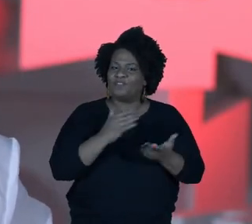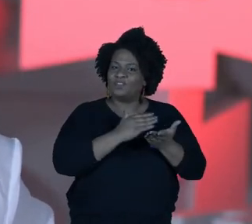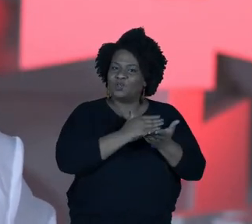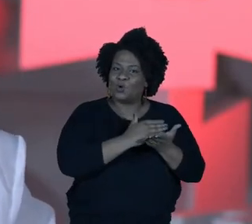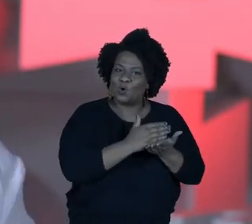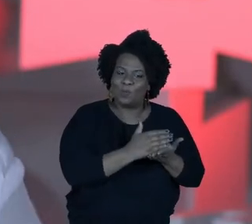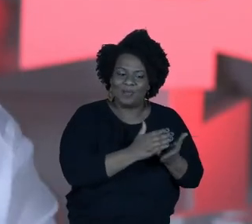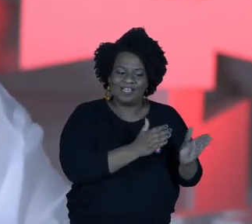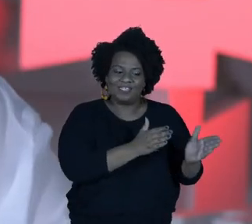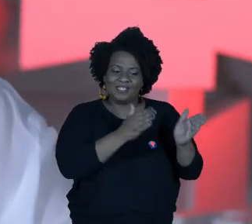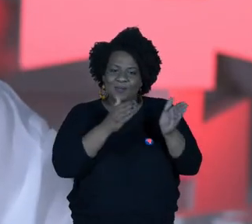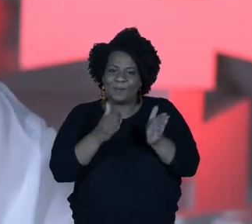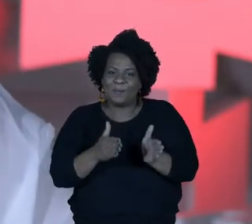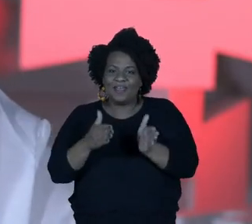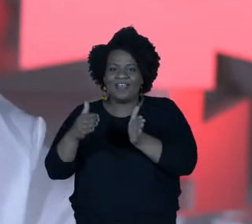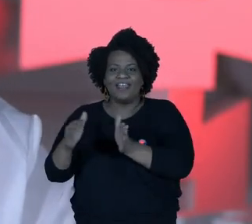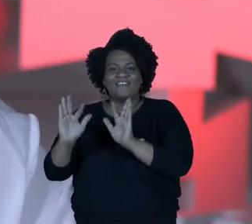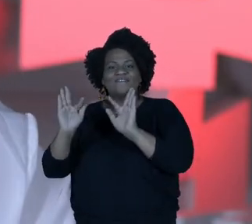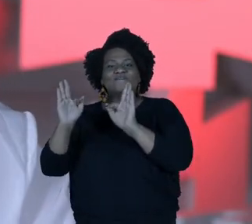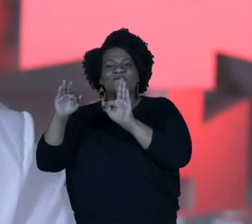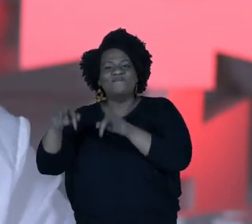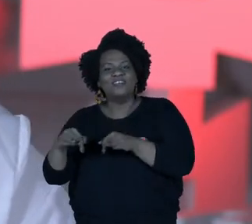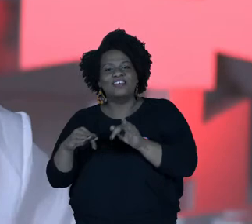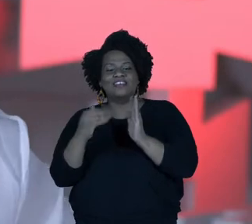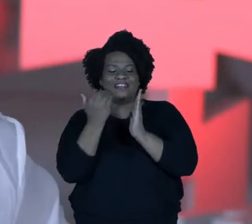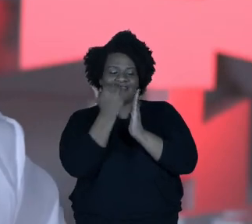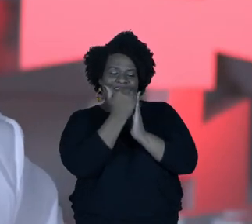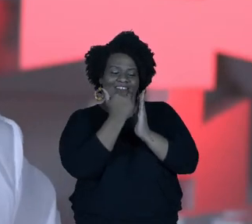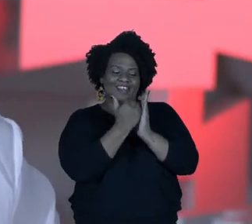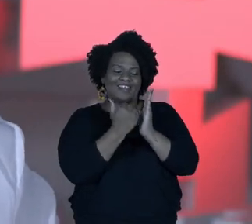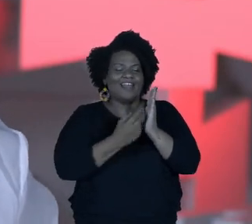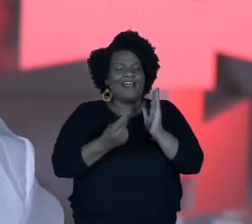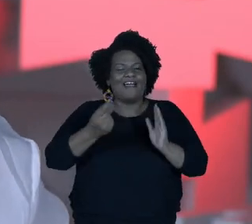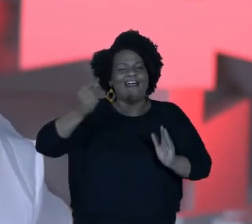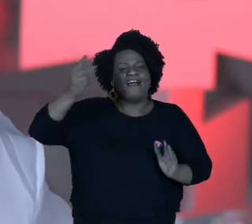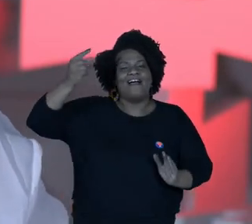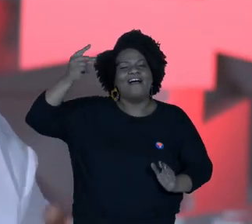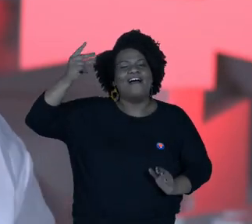e fim, dentro daquele esquema aristotélico.